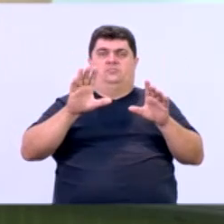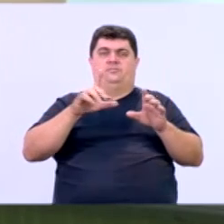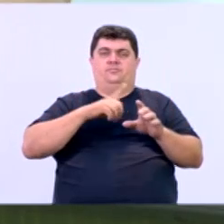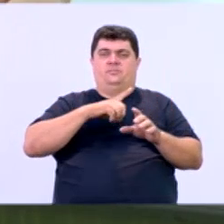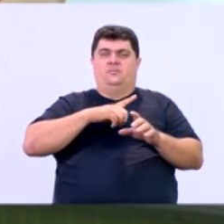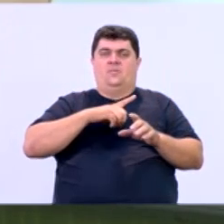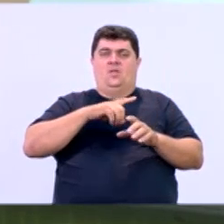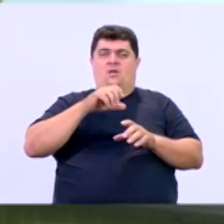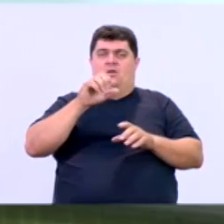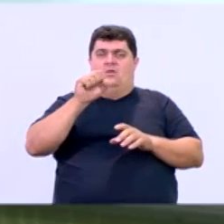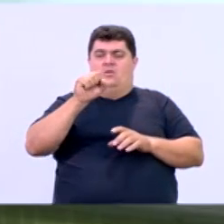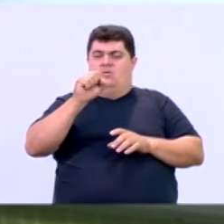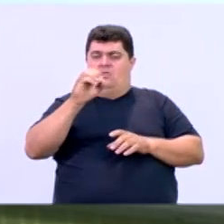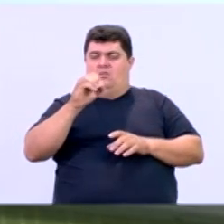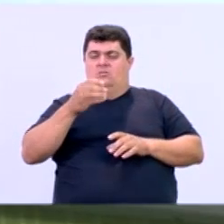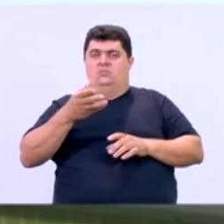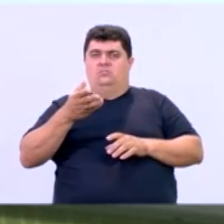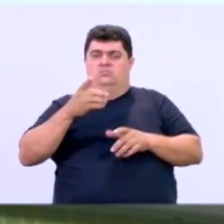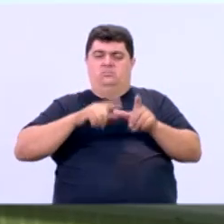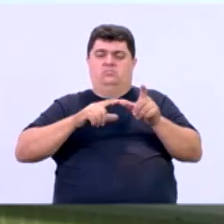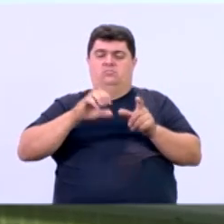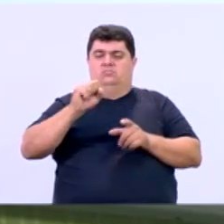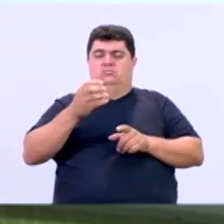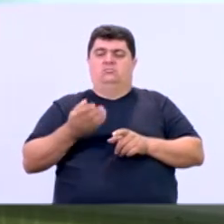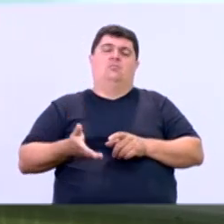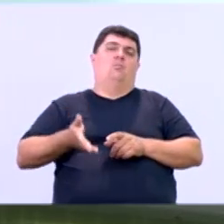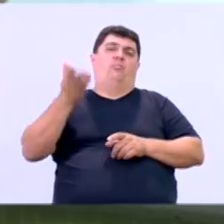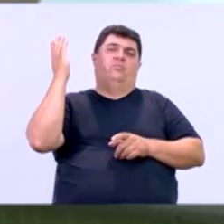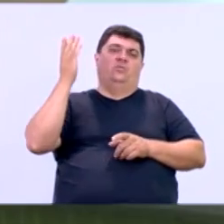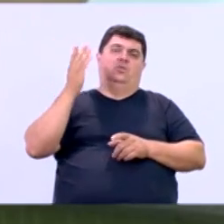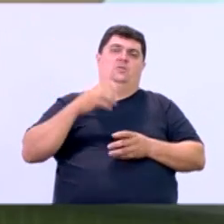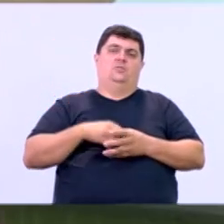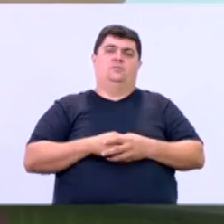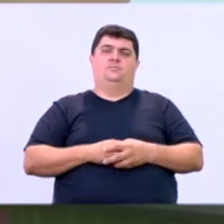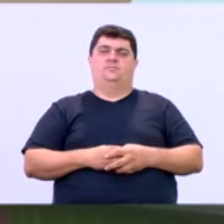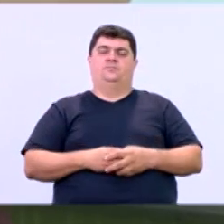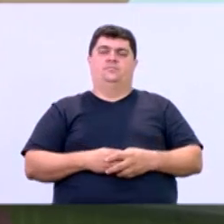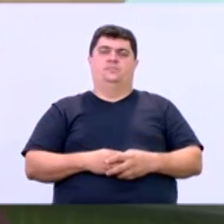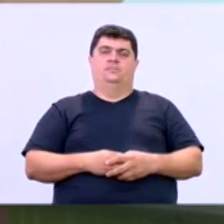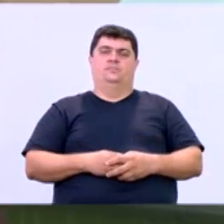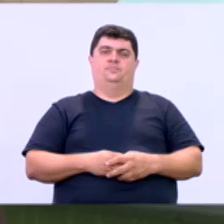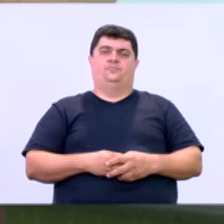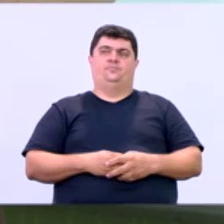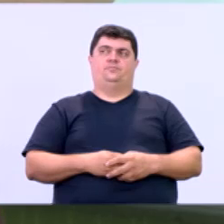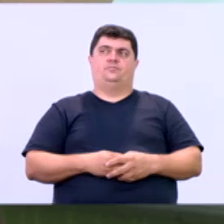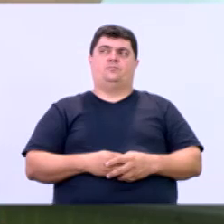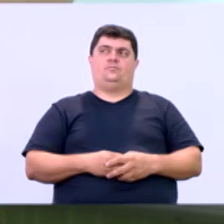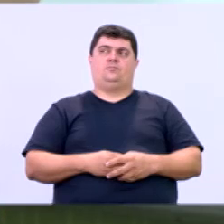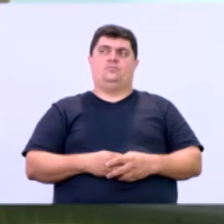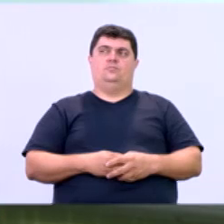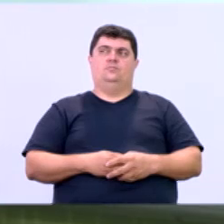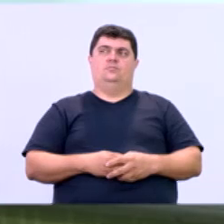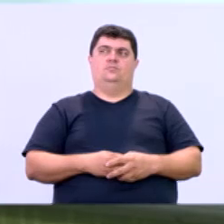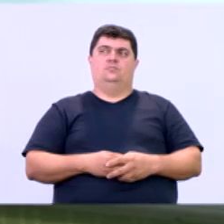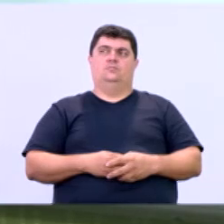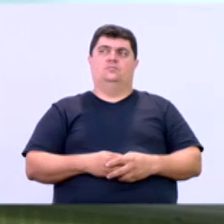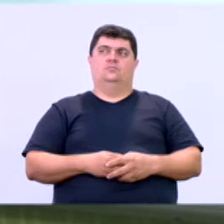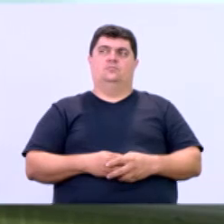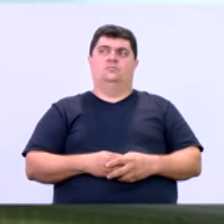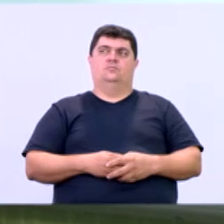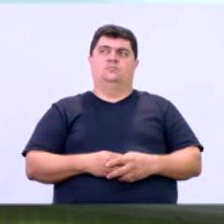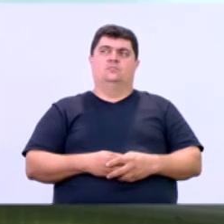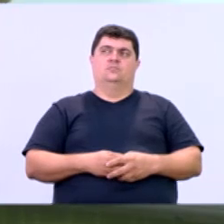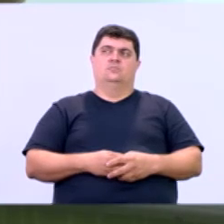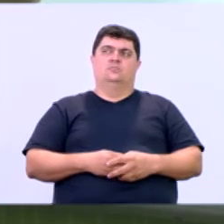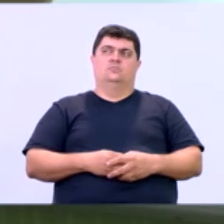mais de 80, né? Porque senão dá para formatar para o input text. Então, ele